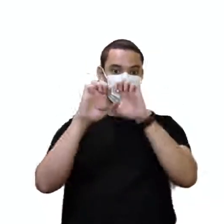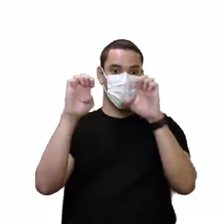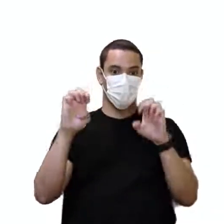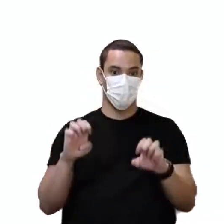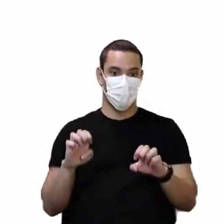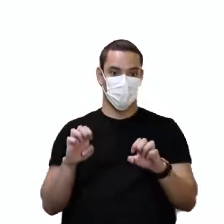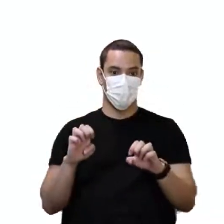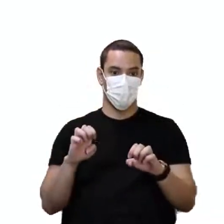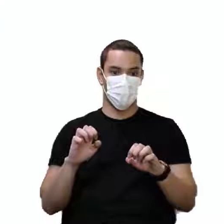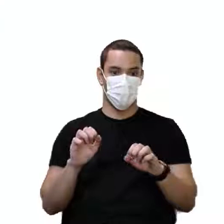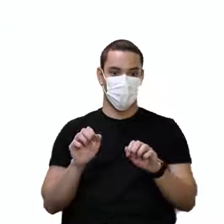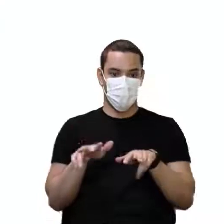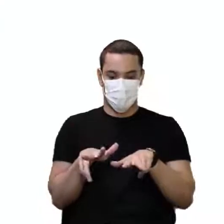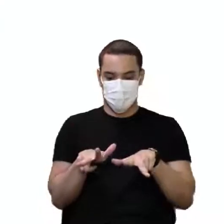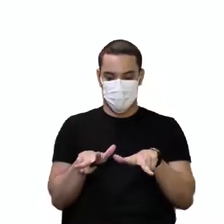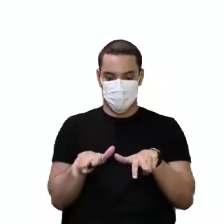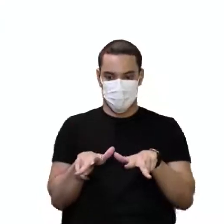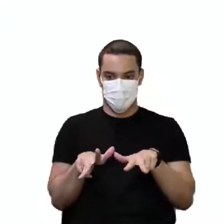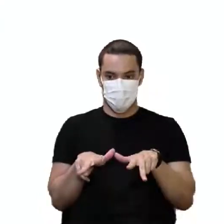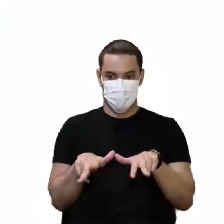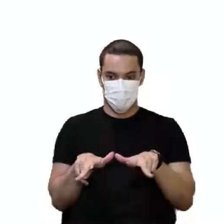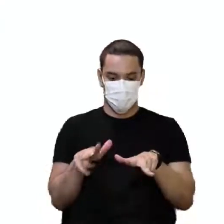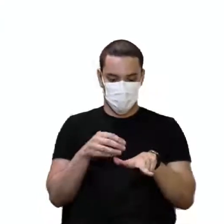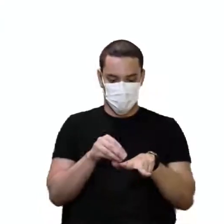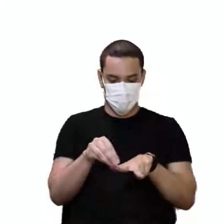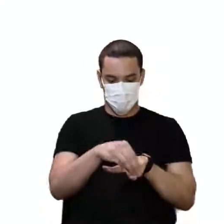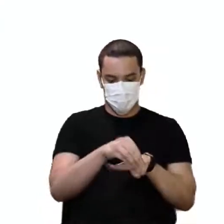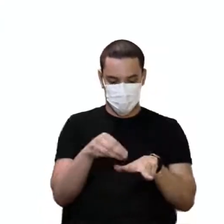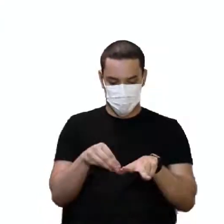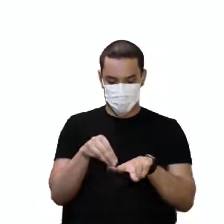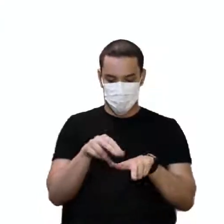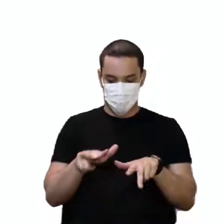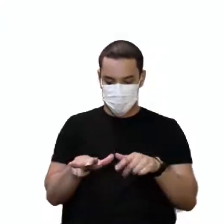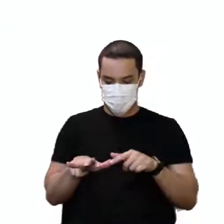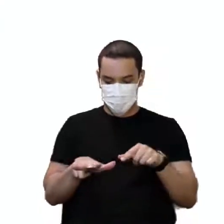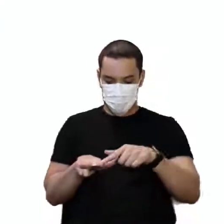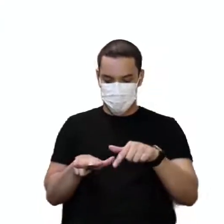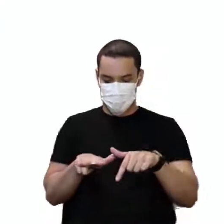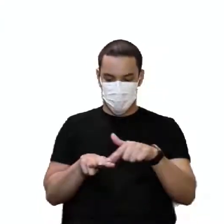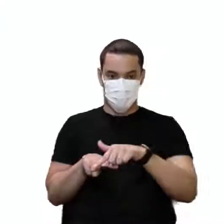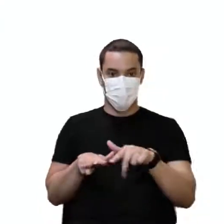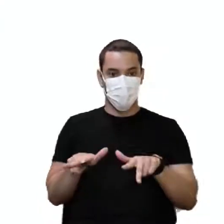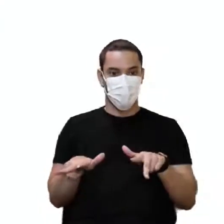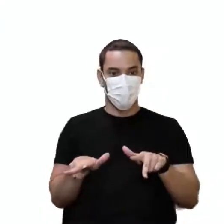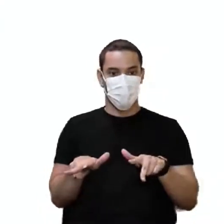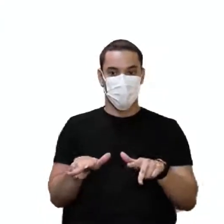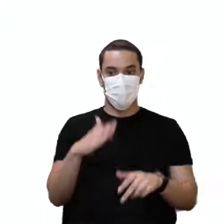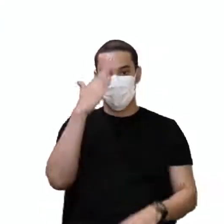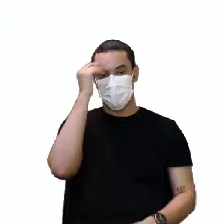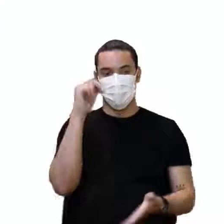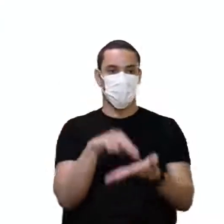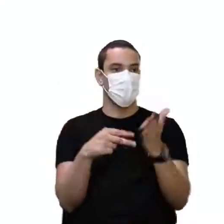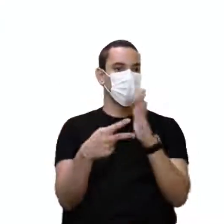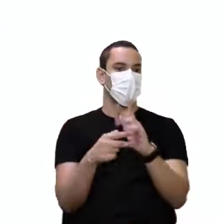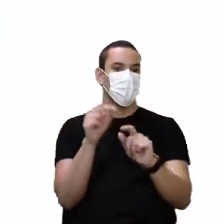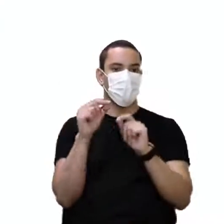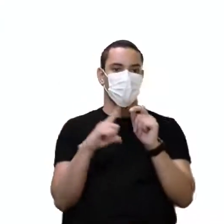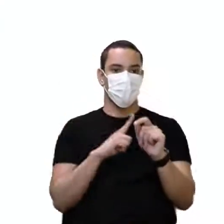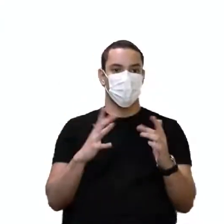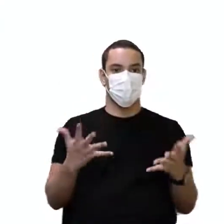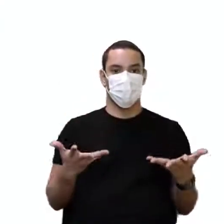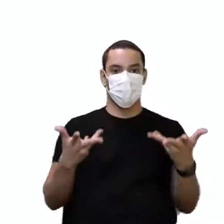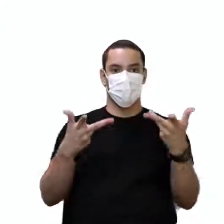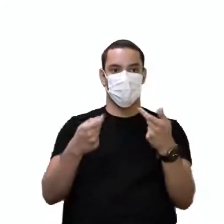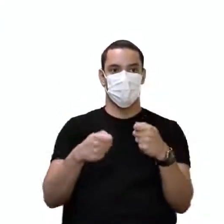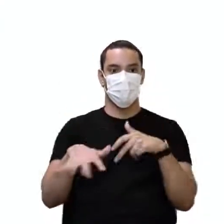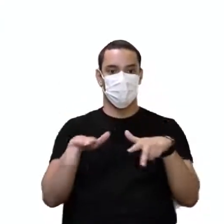das patas deles. Tem membranas entre os dígitos. Isso identifica que é uma ave que tem mobilidade para